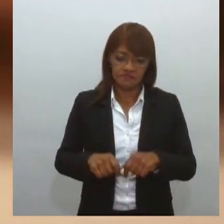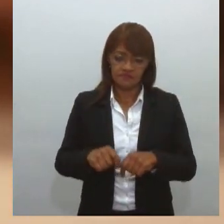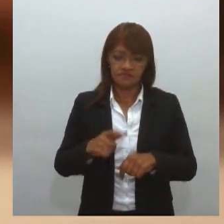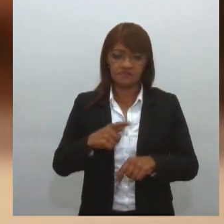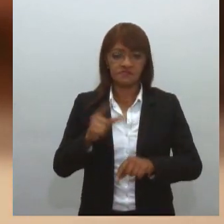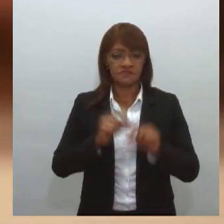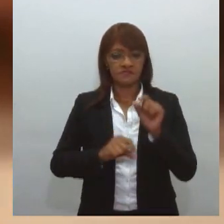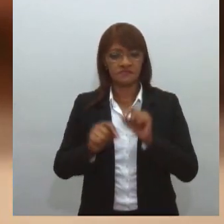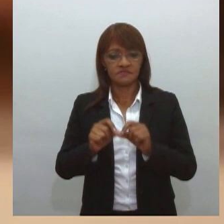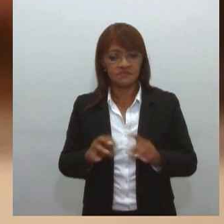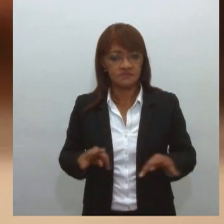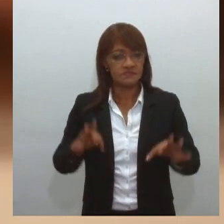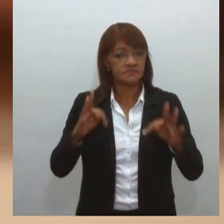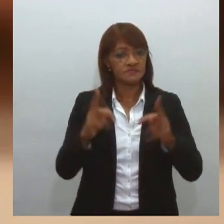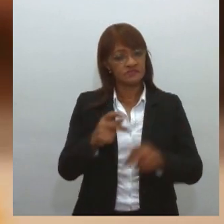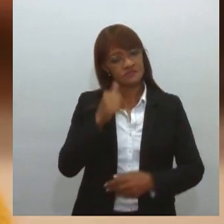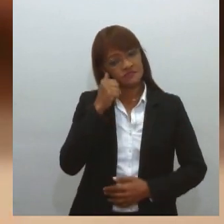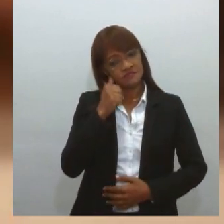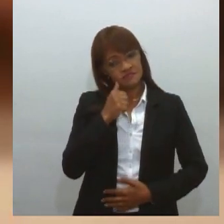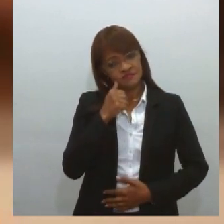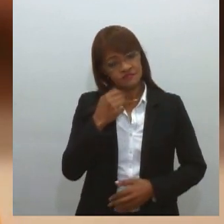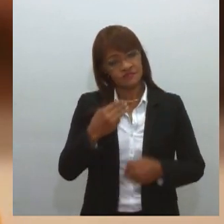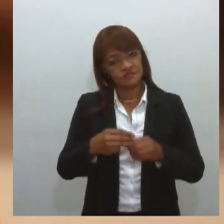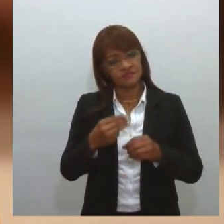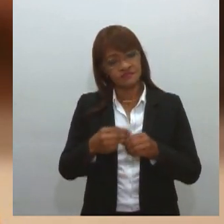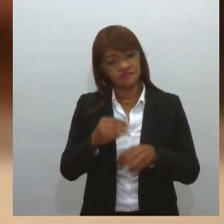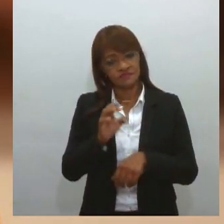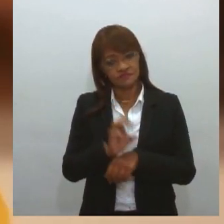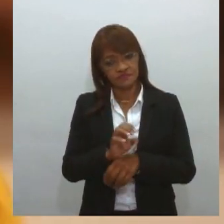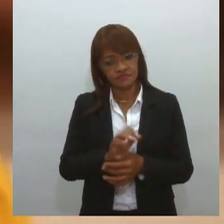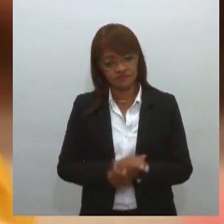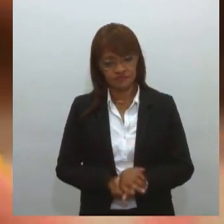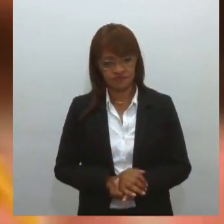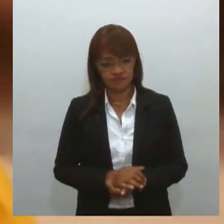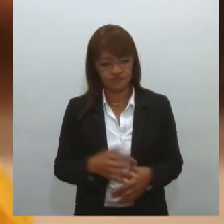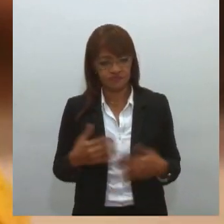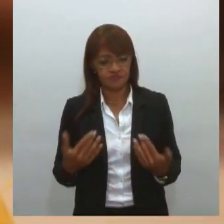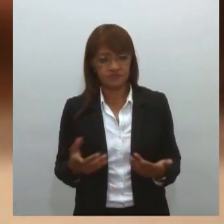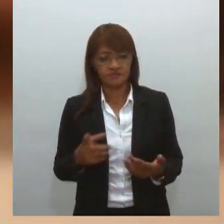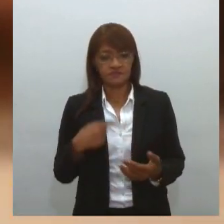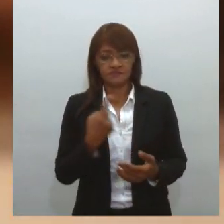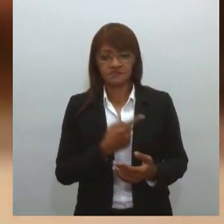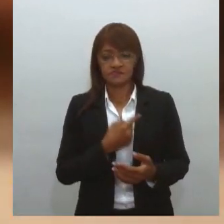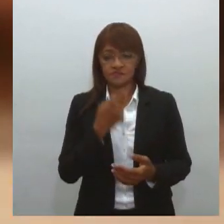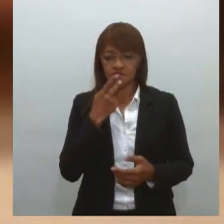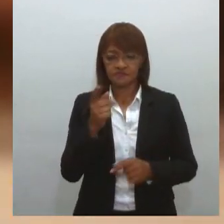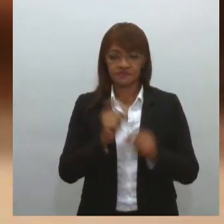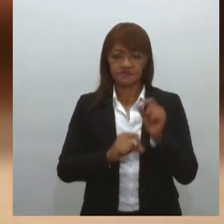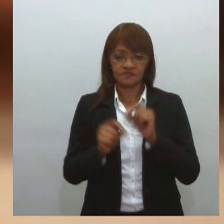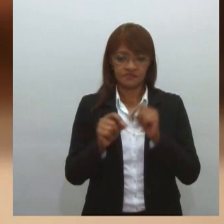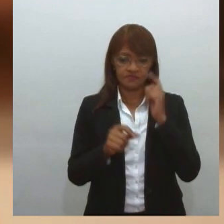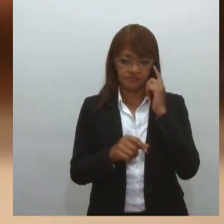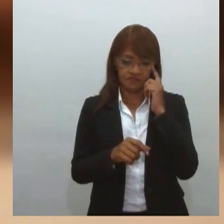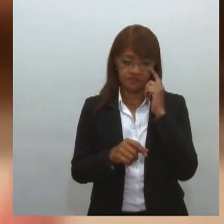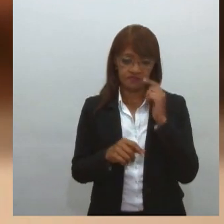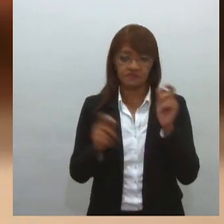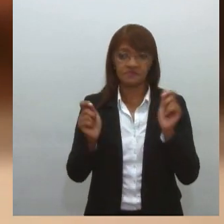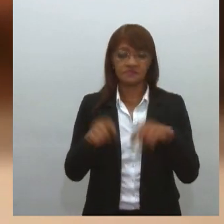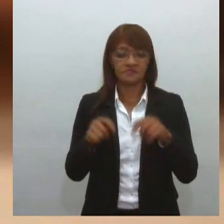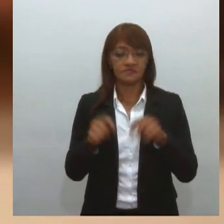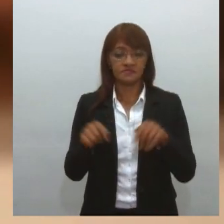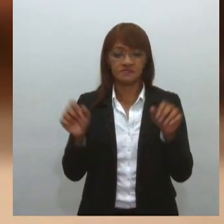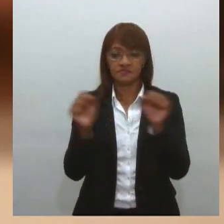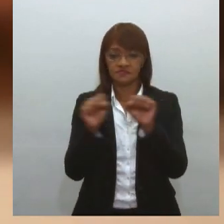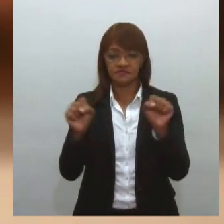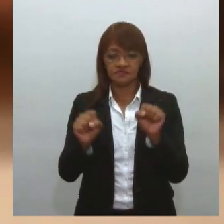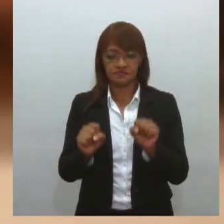mulheres daquele município ou daquele estado. Então, quando a gente desloca, a gente abre o nosso sistema, isso é